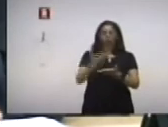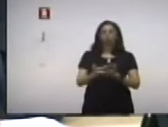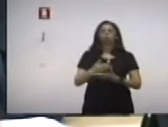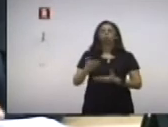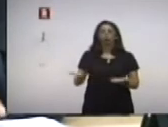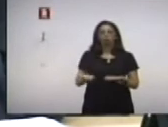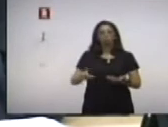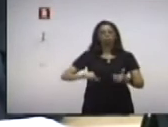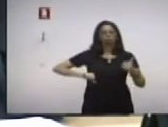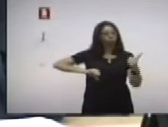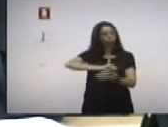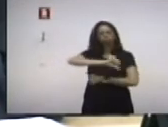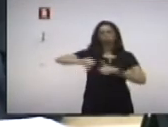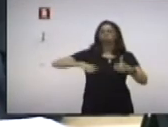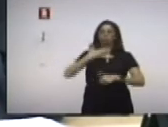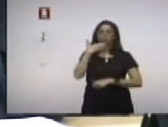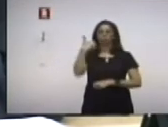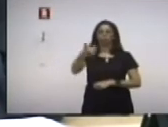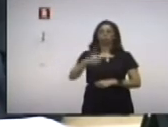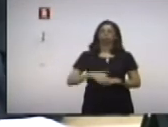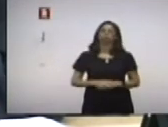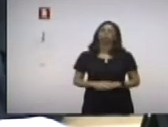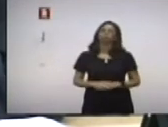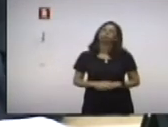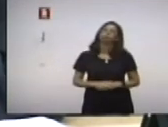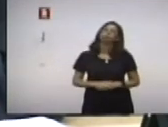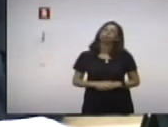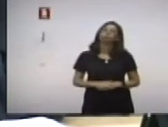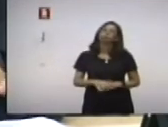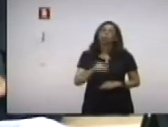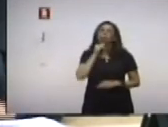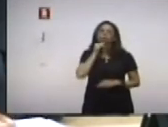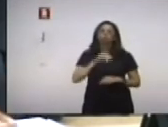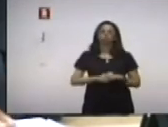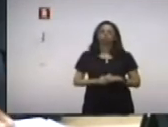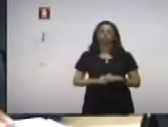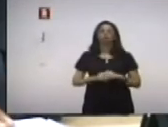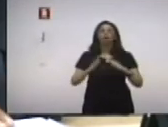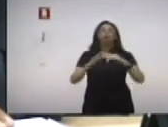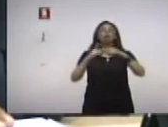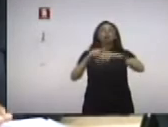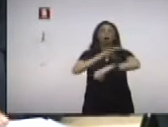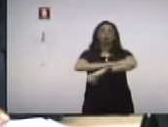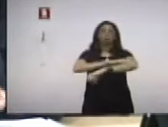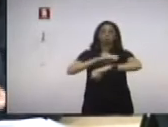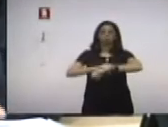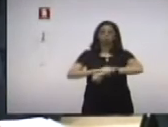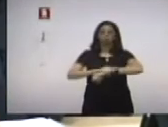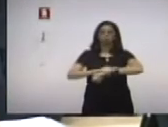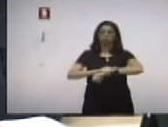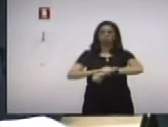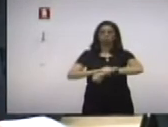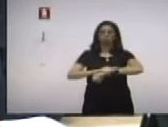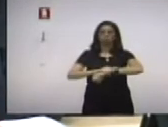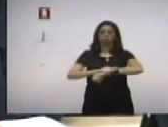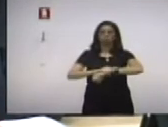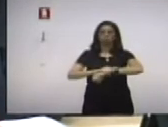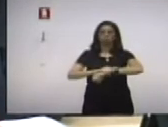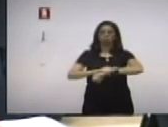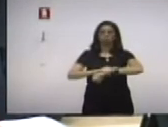população principalmente na redondeza desse que nem a igreja e a igreja